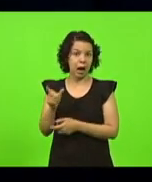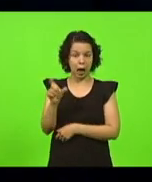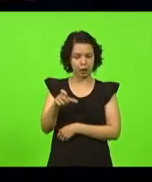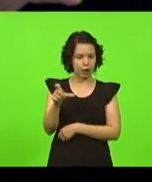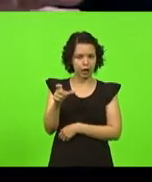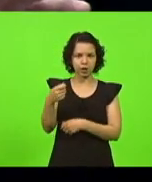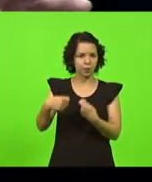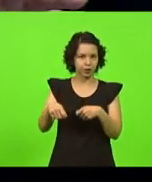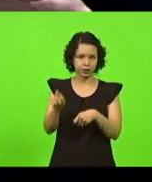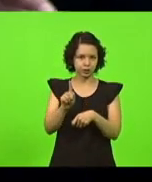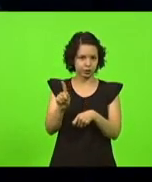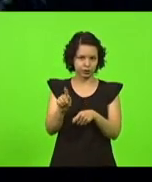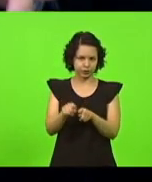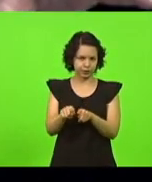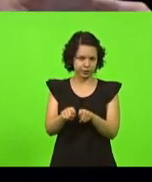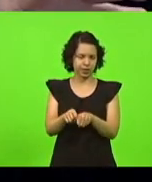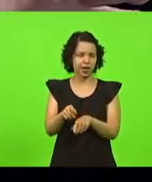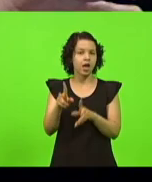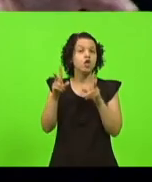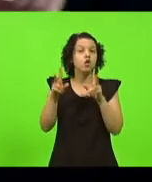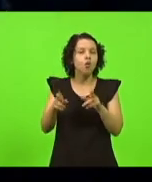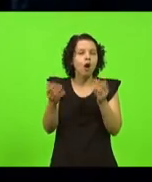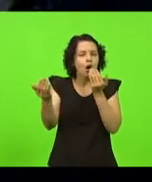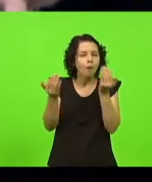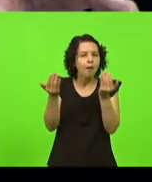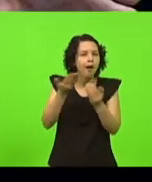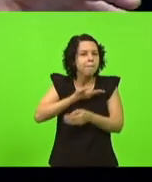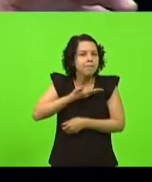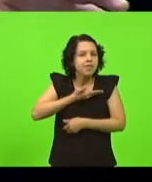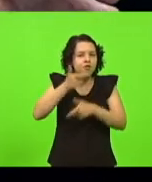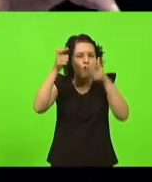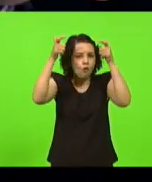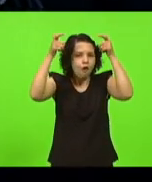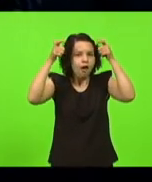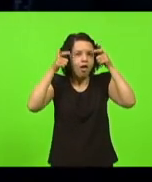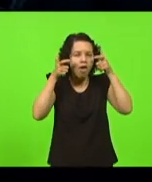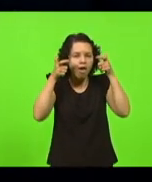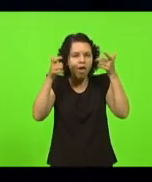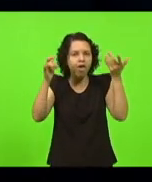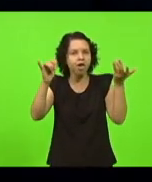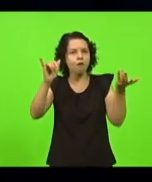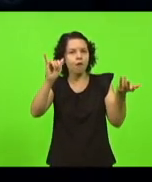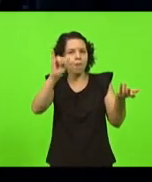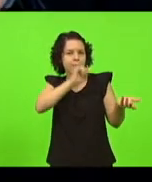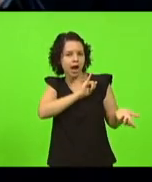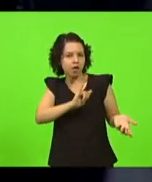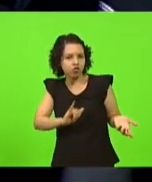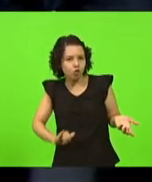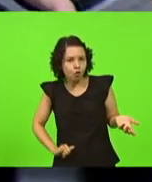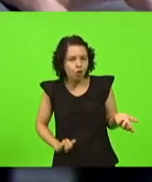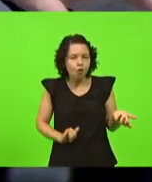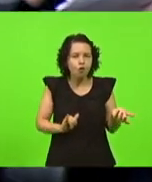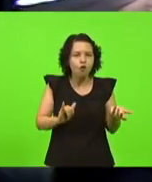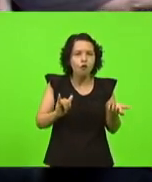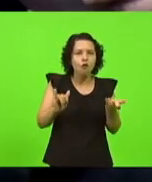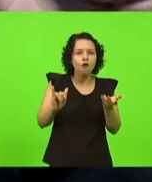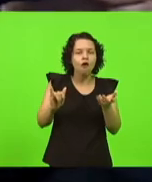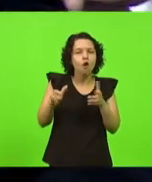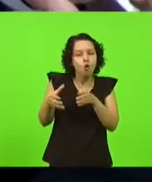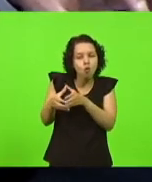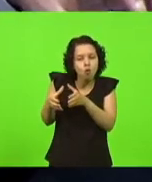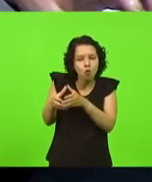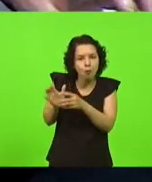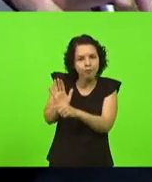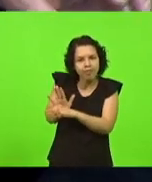os amigos do rei, o castelo, onde vive o imperador. Assim, aí o grupo que defende os amigos